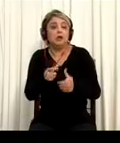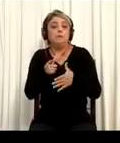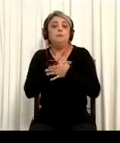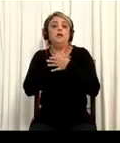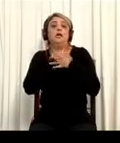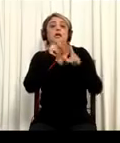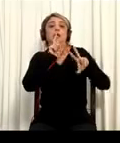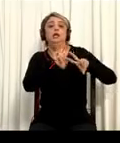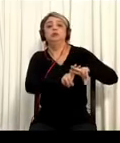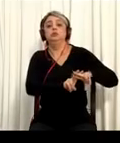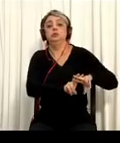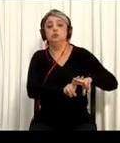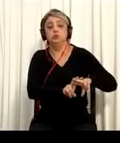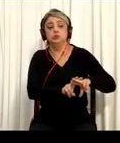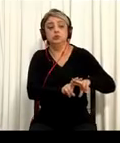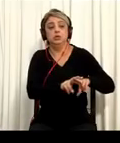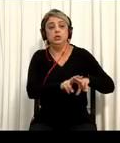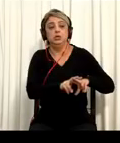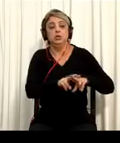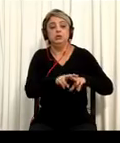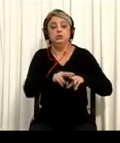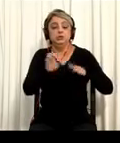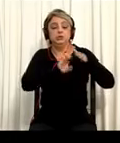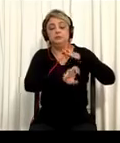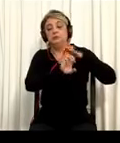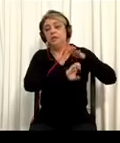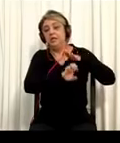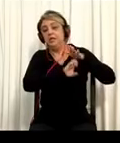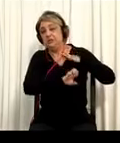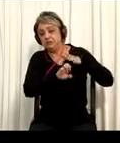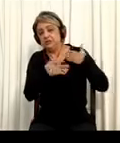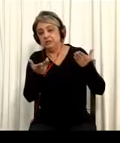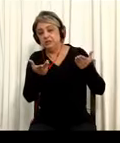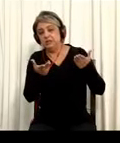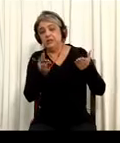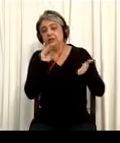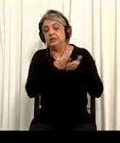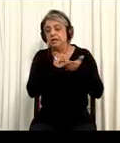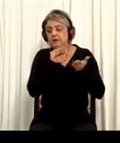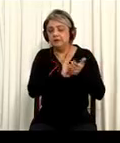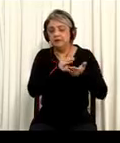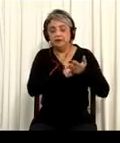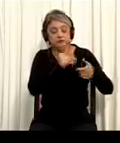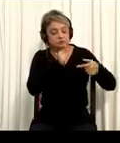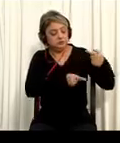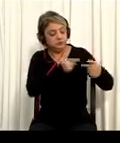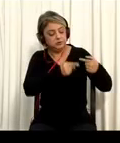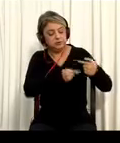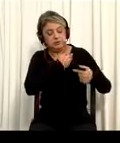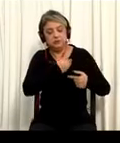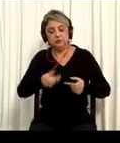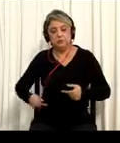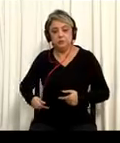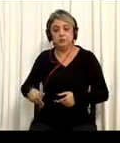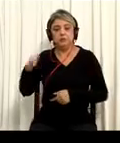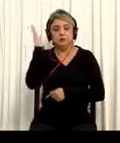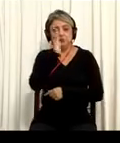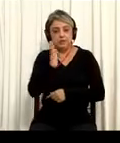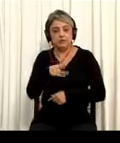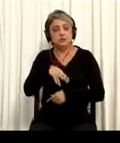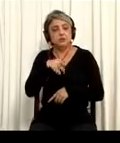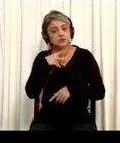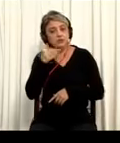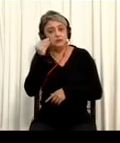reféns de empresas e reféns da falta de políticas do Brasil, né, que é o que a gente tem